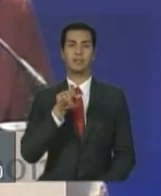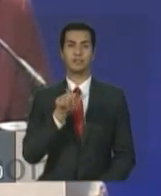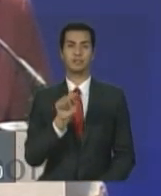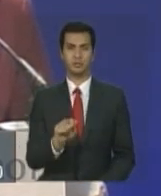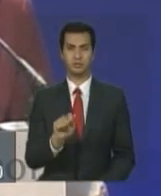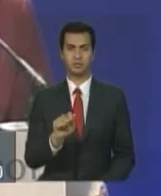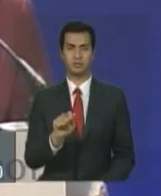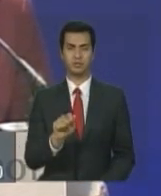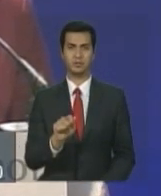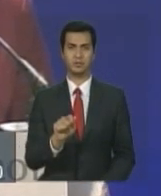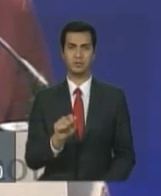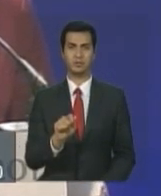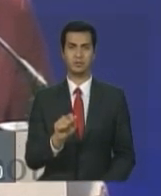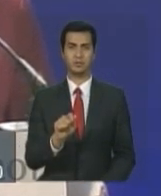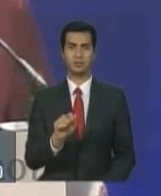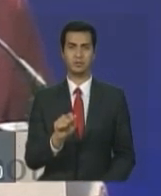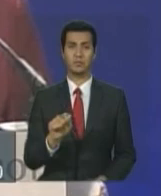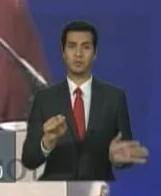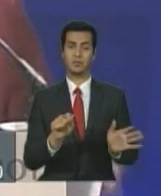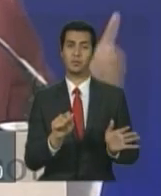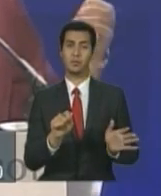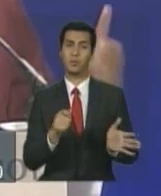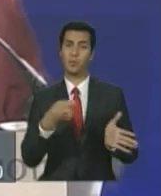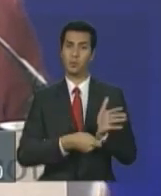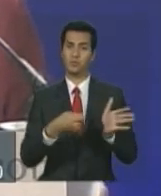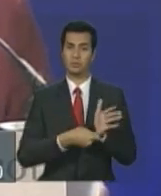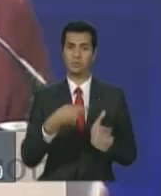sobre operações financeiras